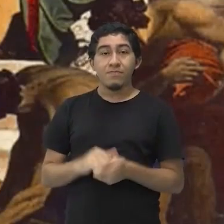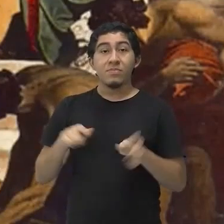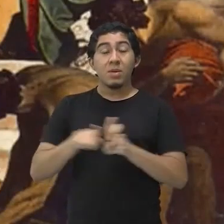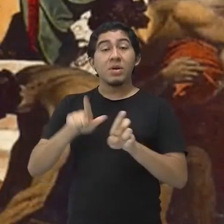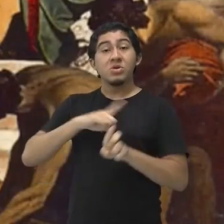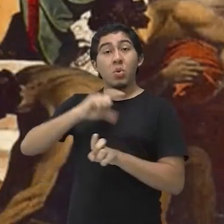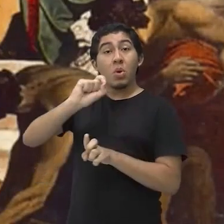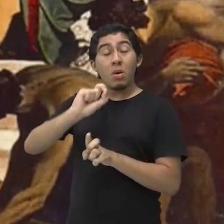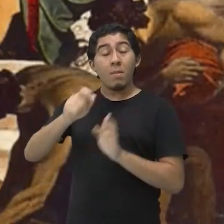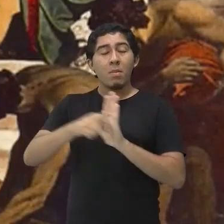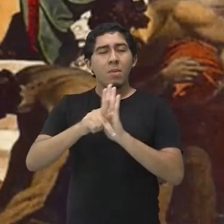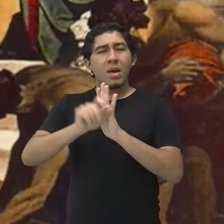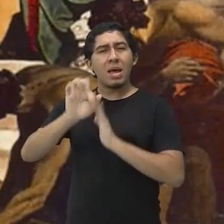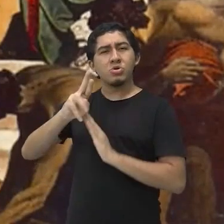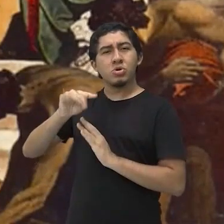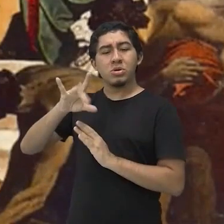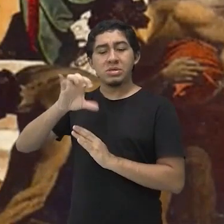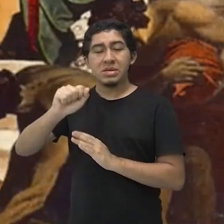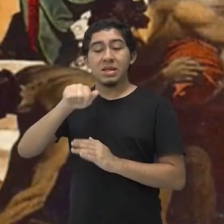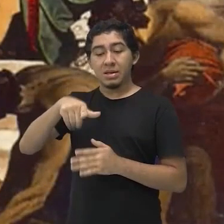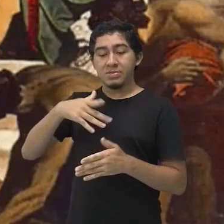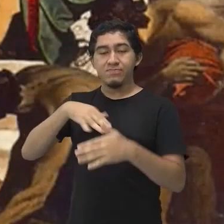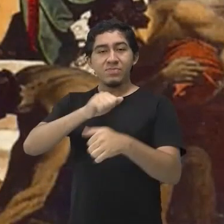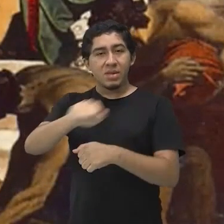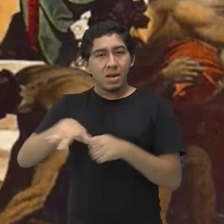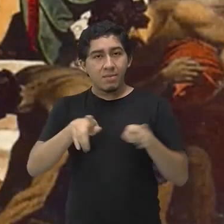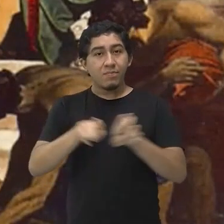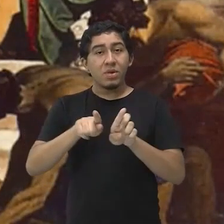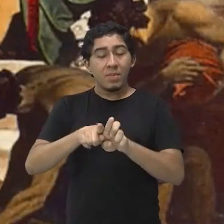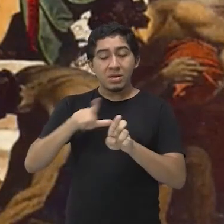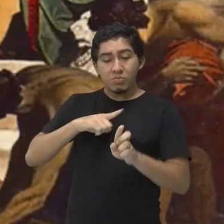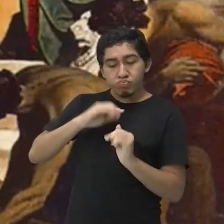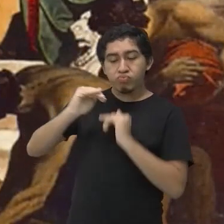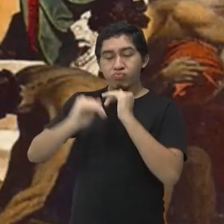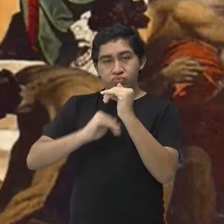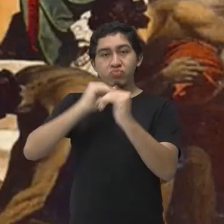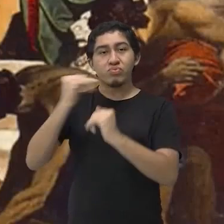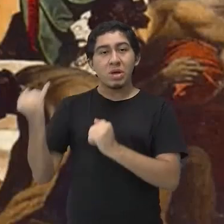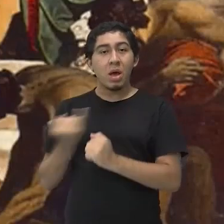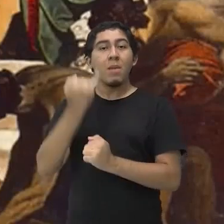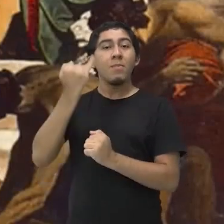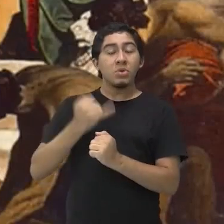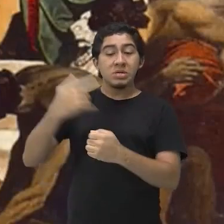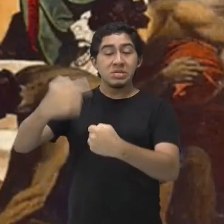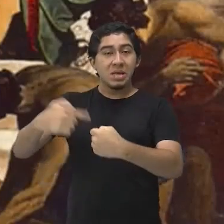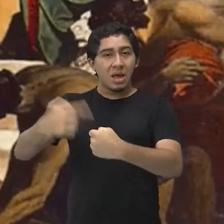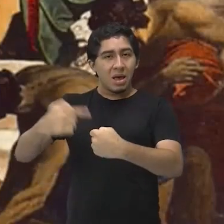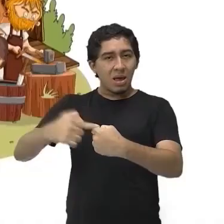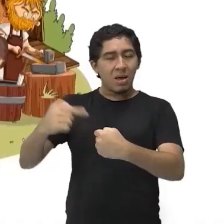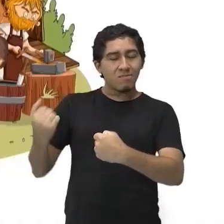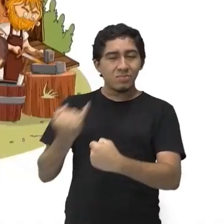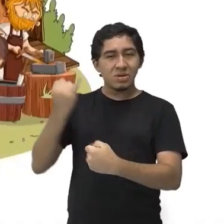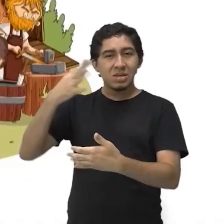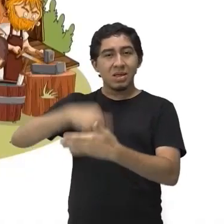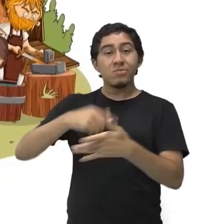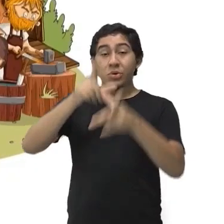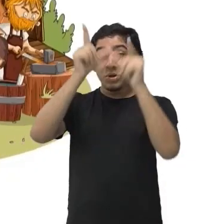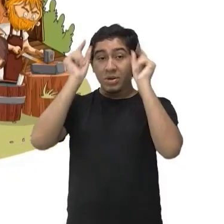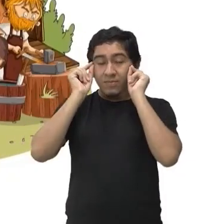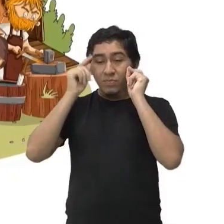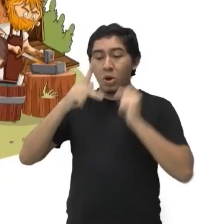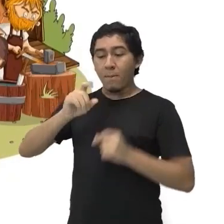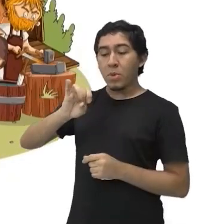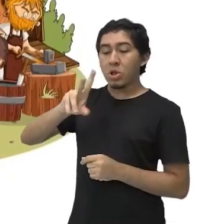aristocracia proprietária de terras e foram aos poucos se tornando importantes centros comerciais do mundo grego. As polis